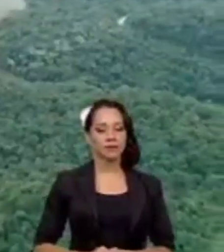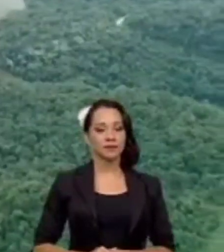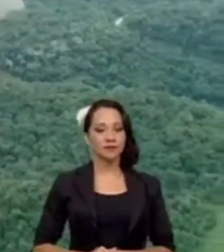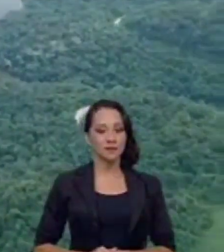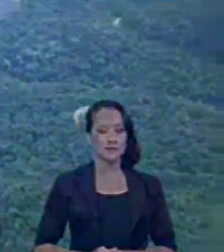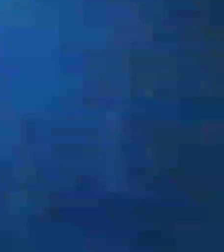sábado estreia.